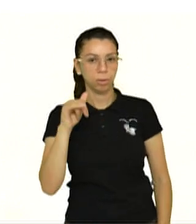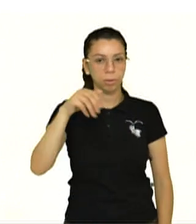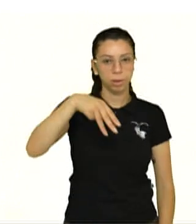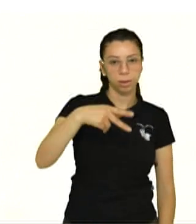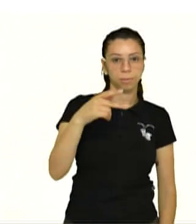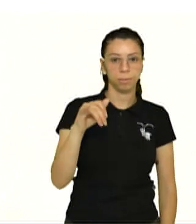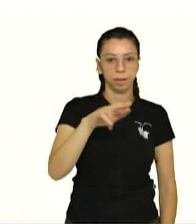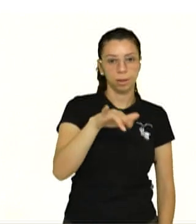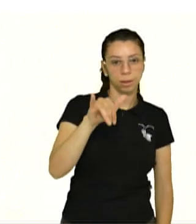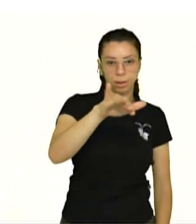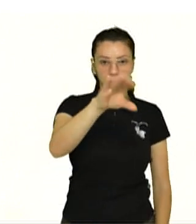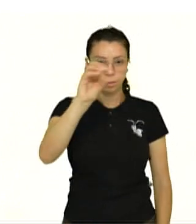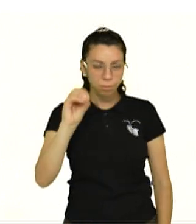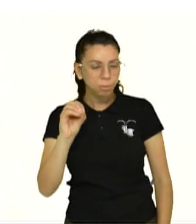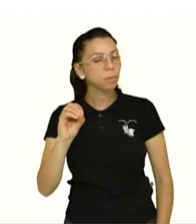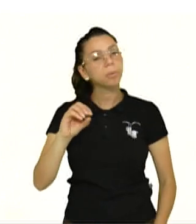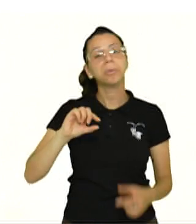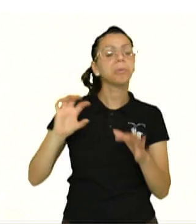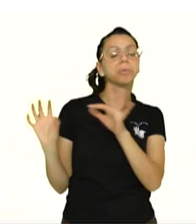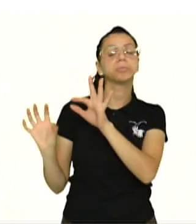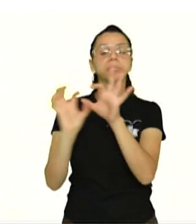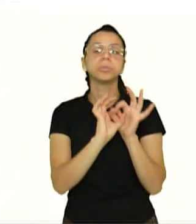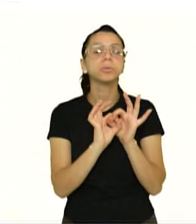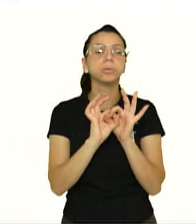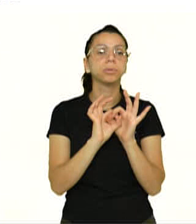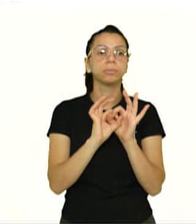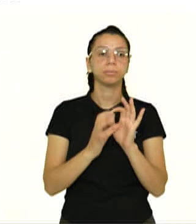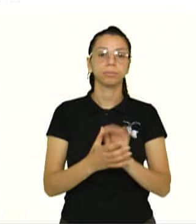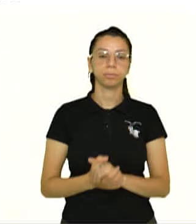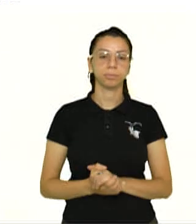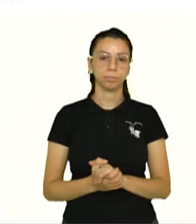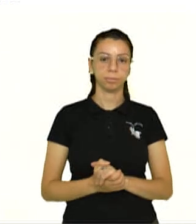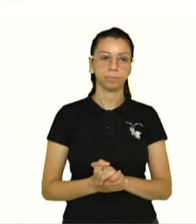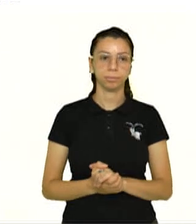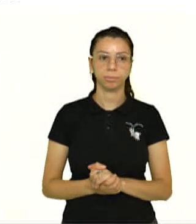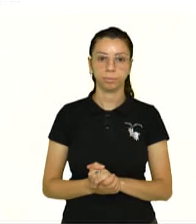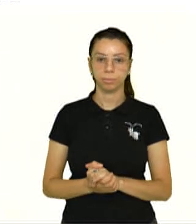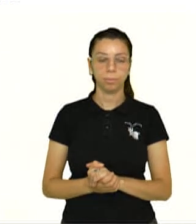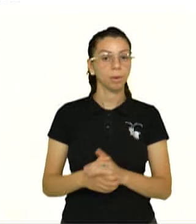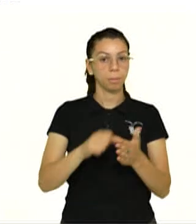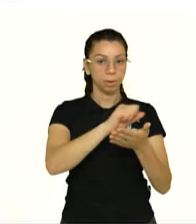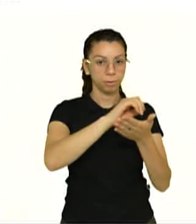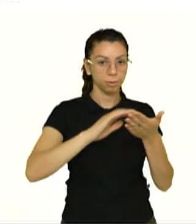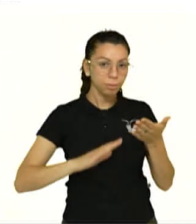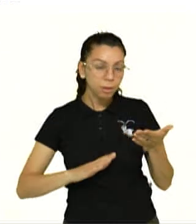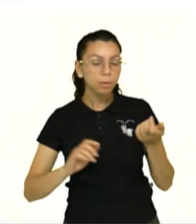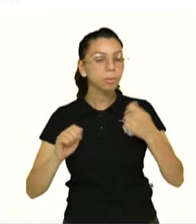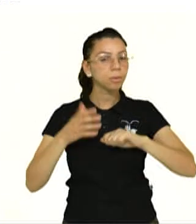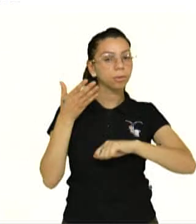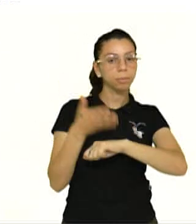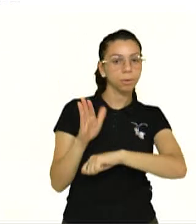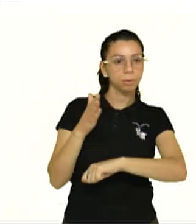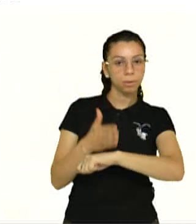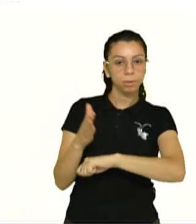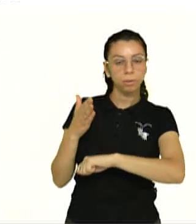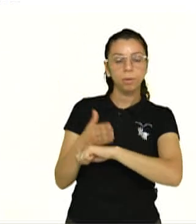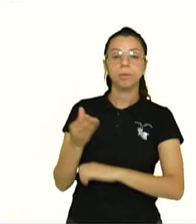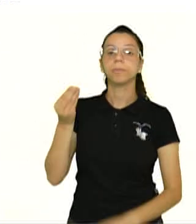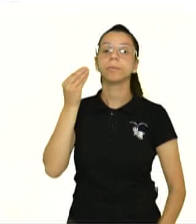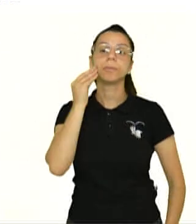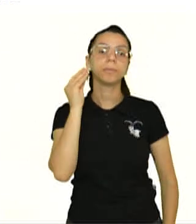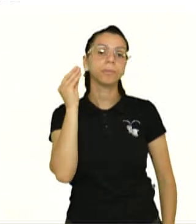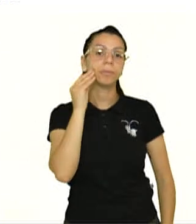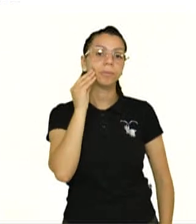agora. Qual seria esse vínculo? Então aqui tem um exercício para você praticar e para você